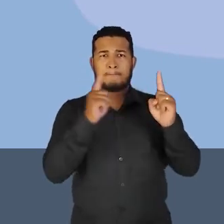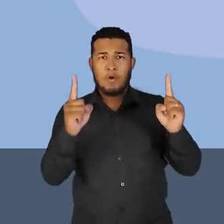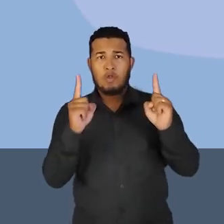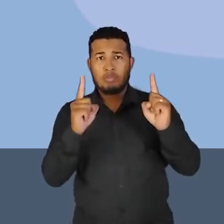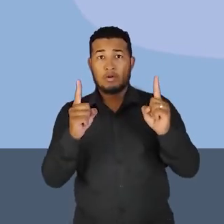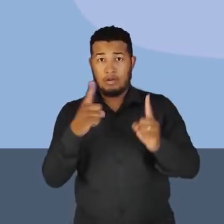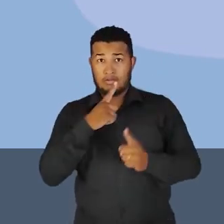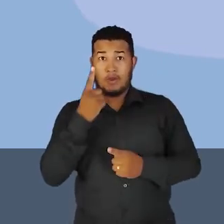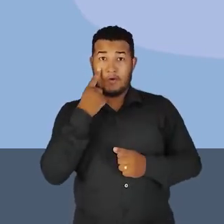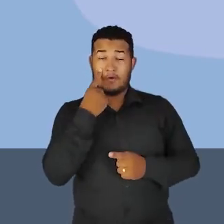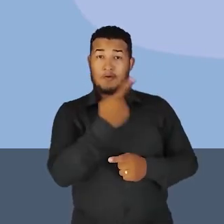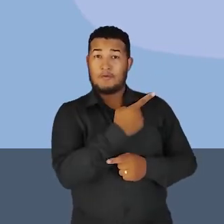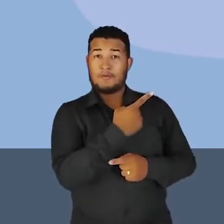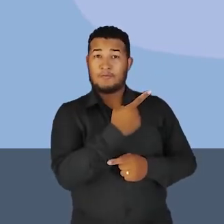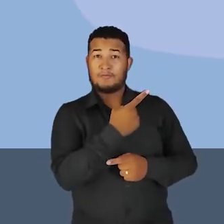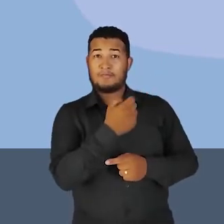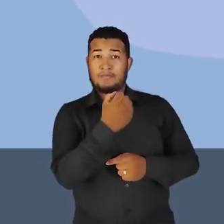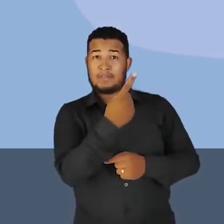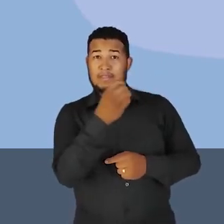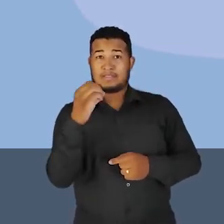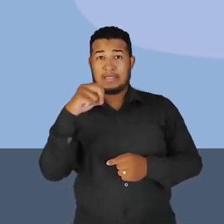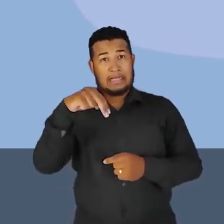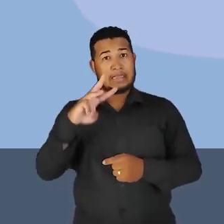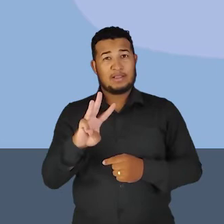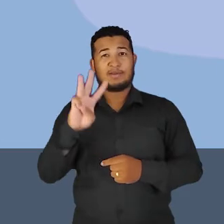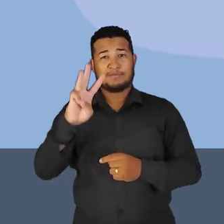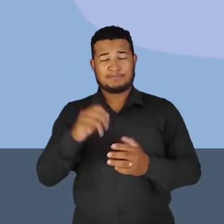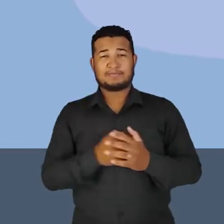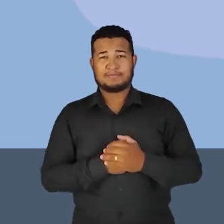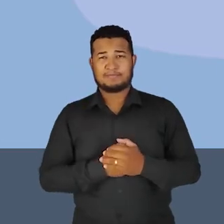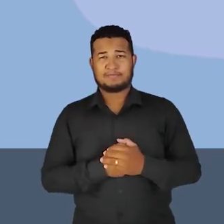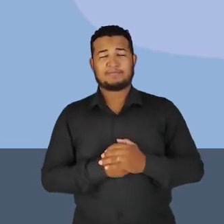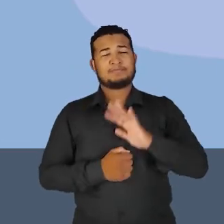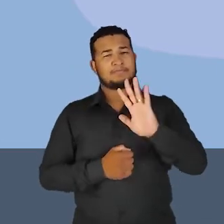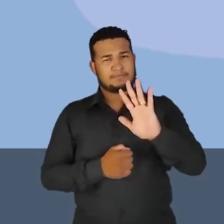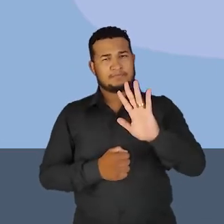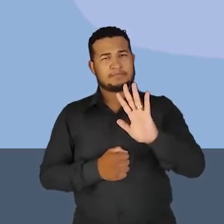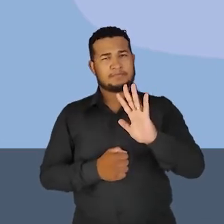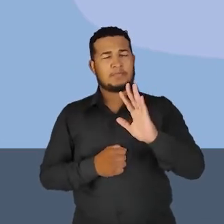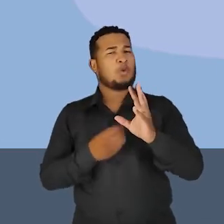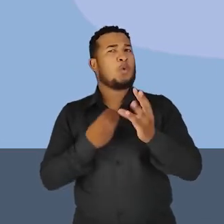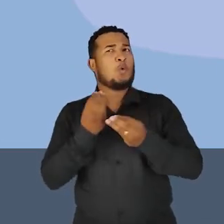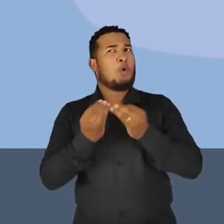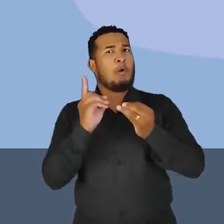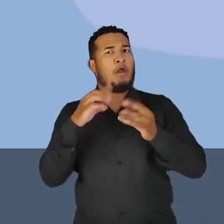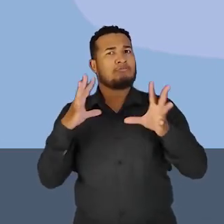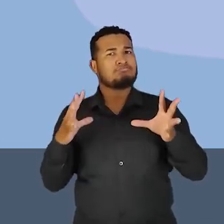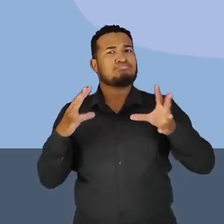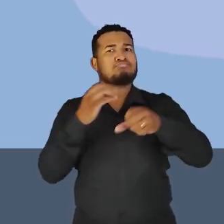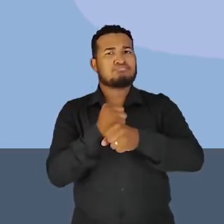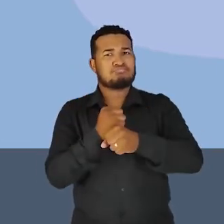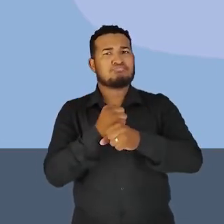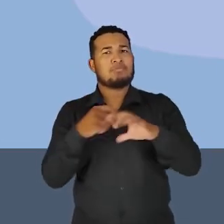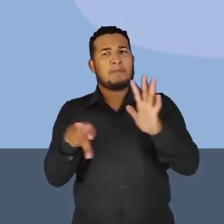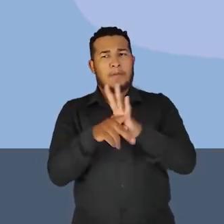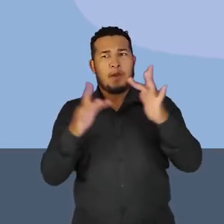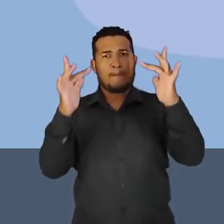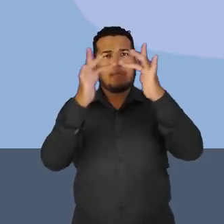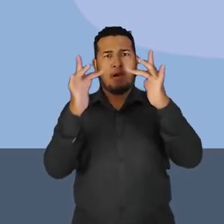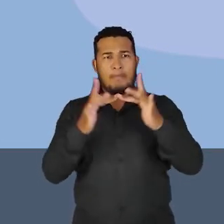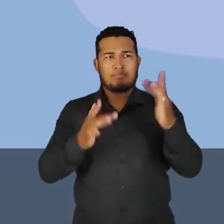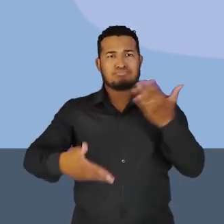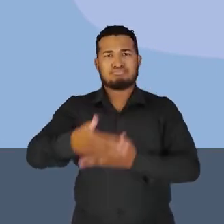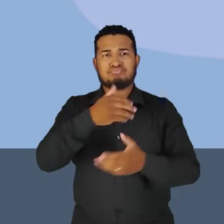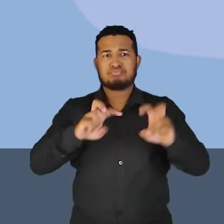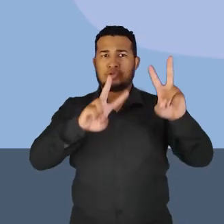na figura. Vale 100 newtons. Agora, qual seria o resultado dessa interação